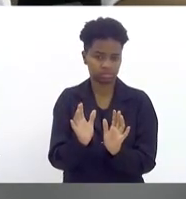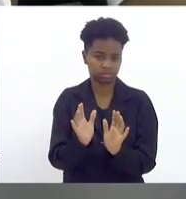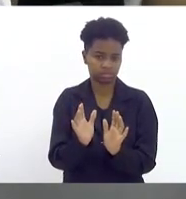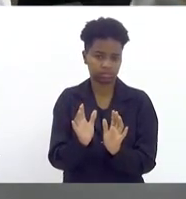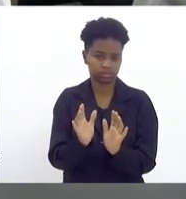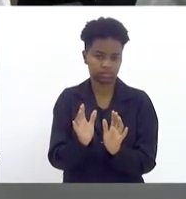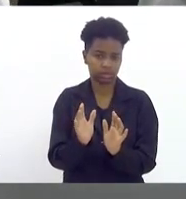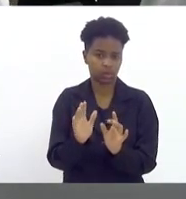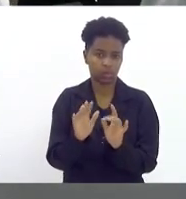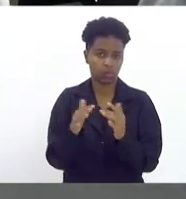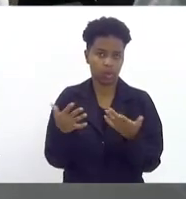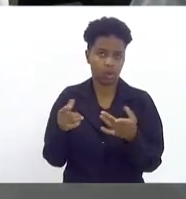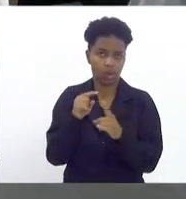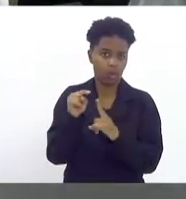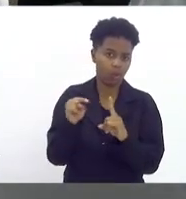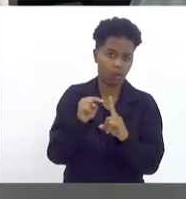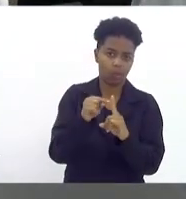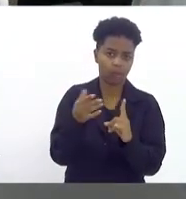o objeto